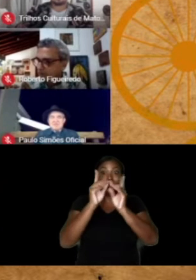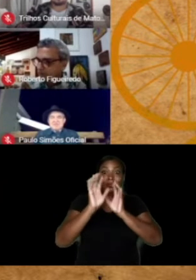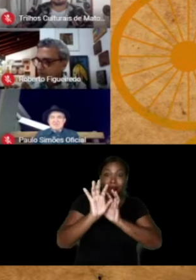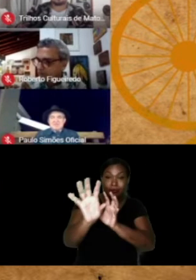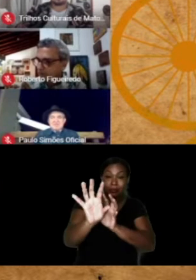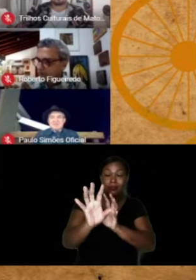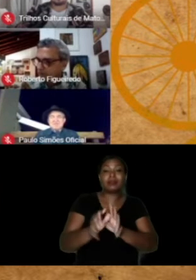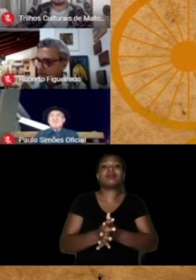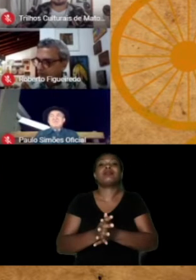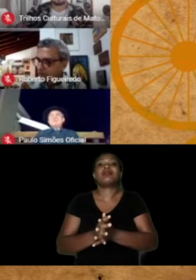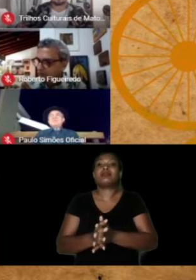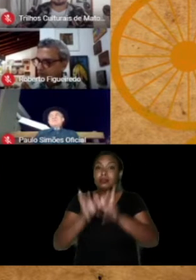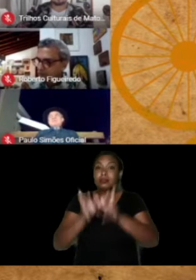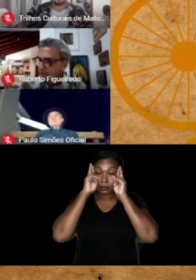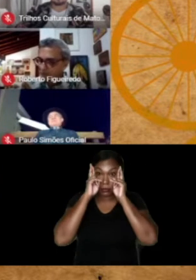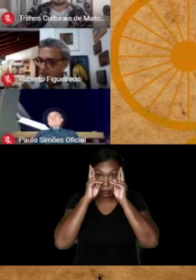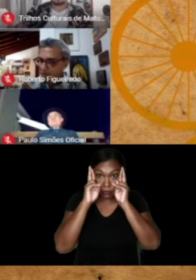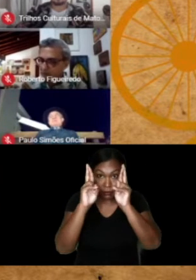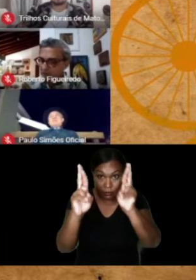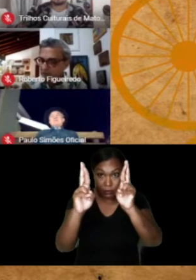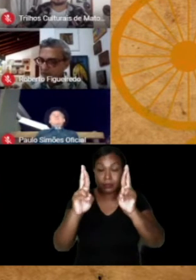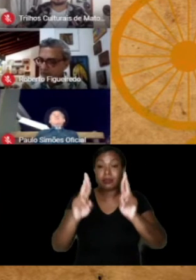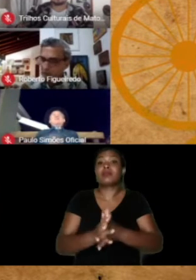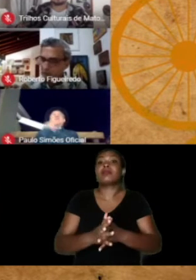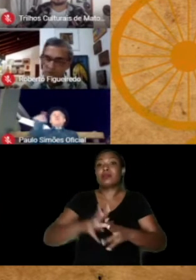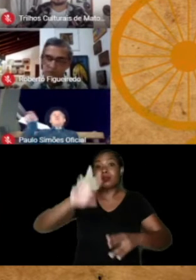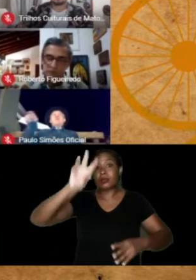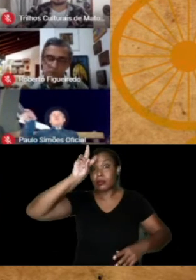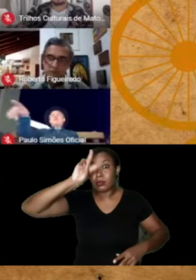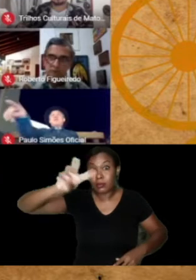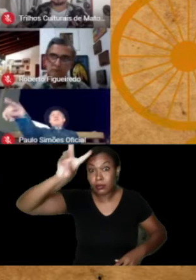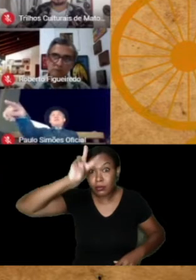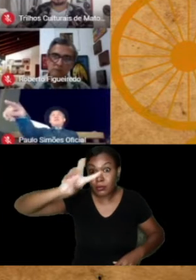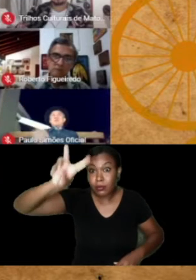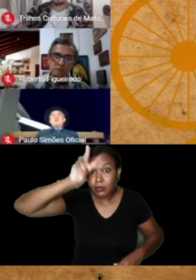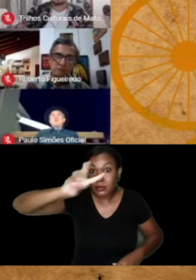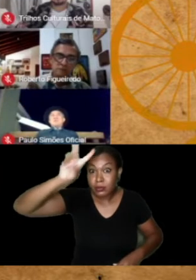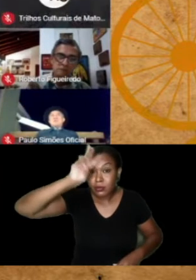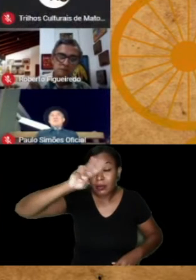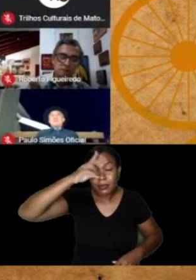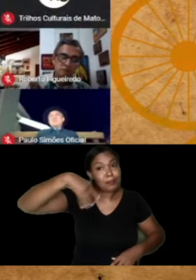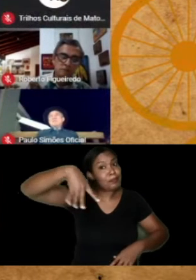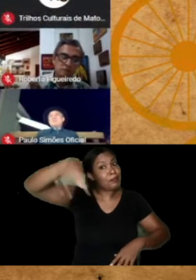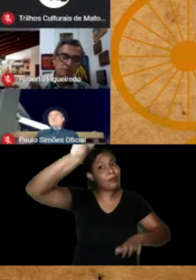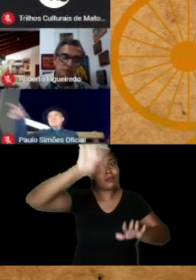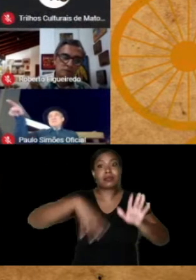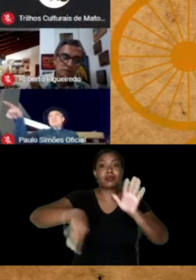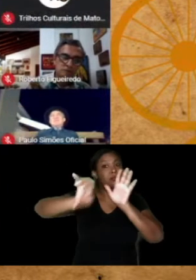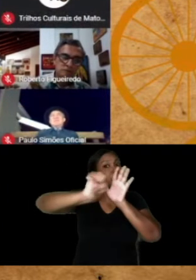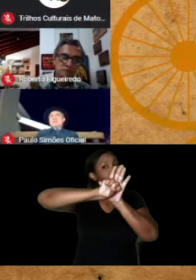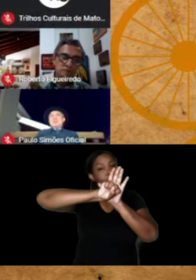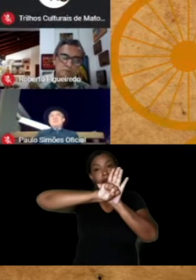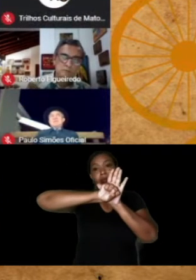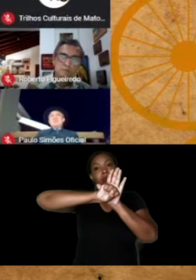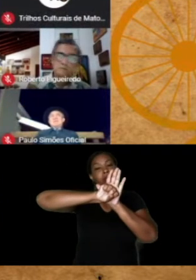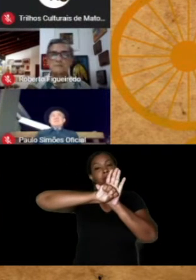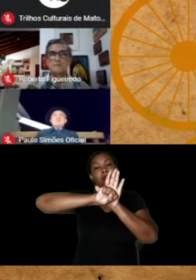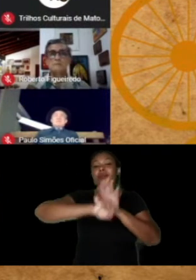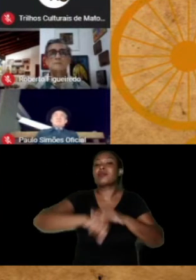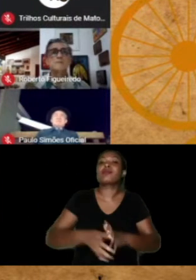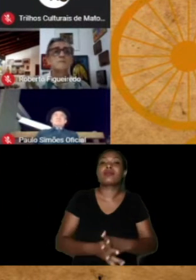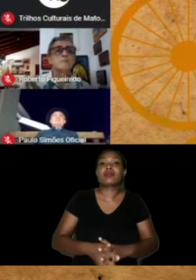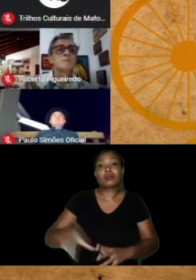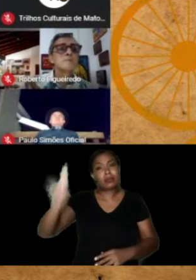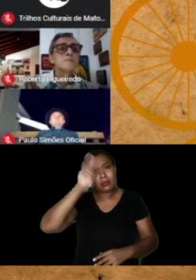principalmente respeitando uma história que tem mais de um século. A nossa história, ela é uma história já